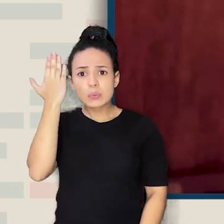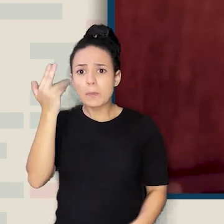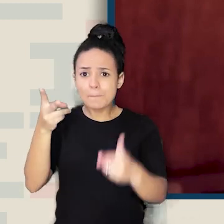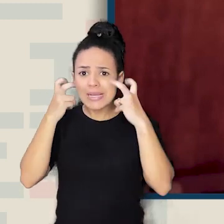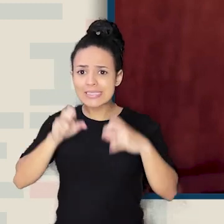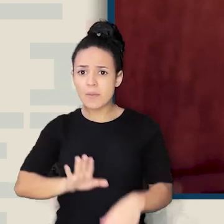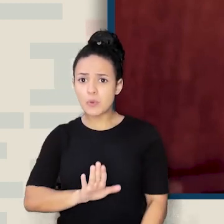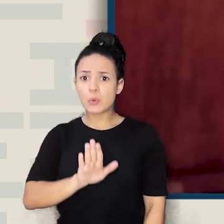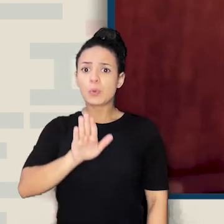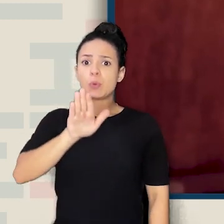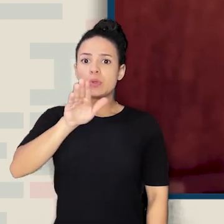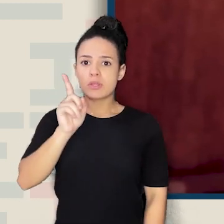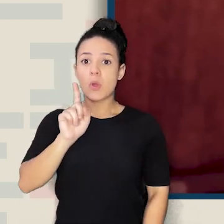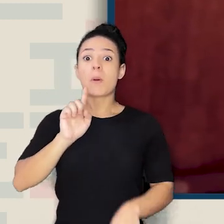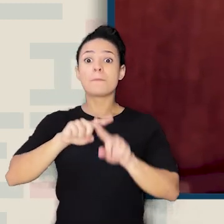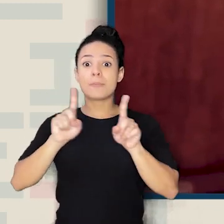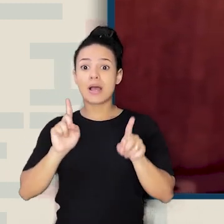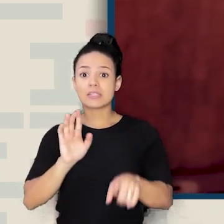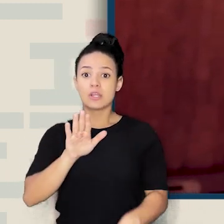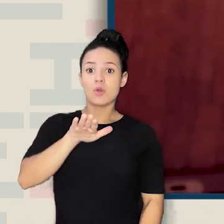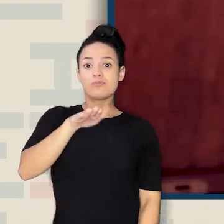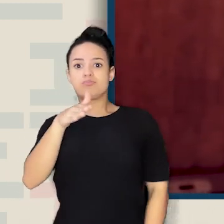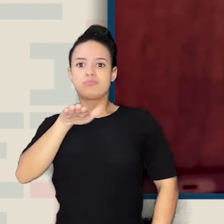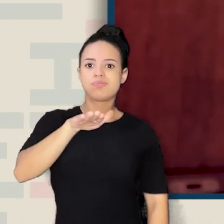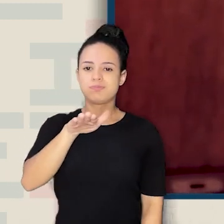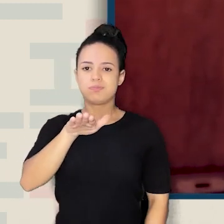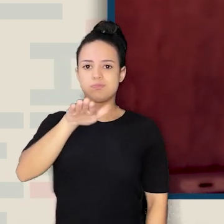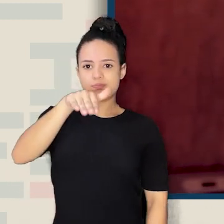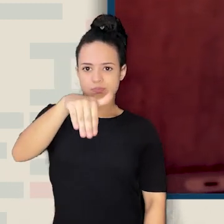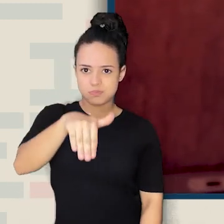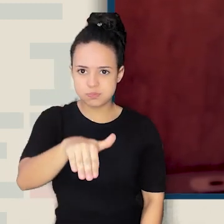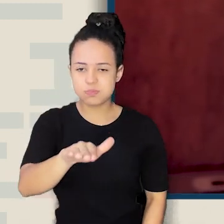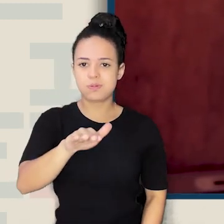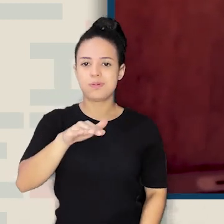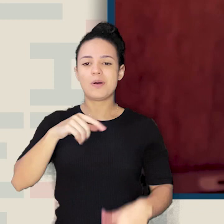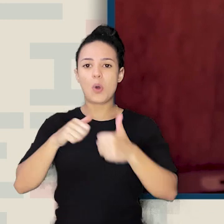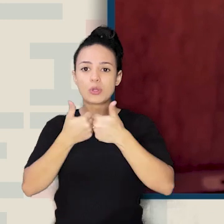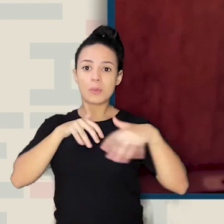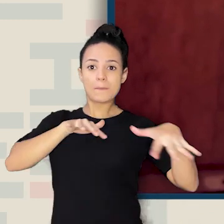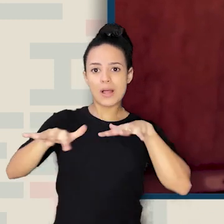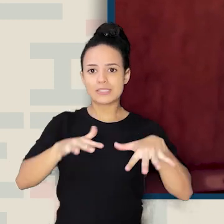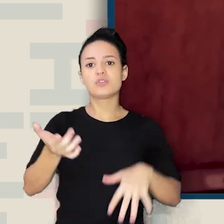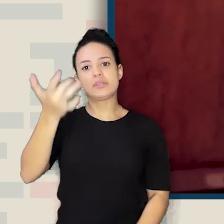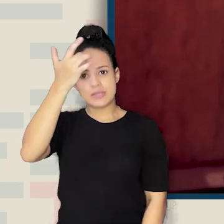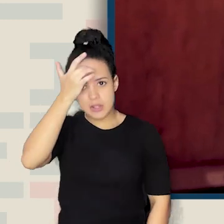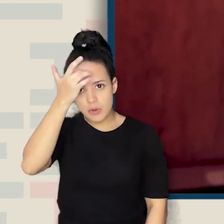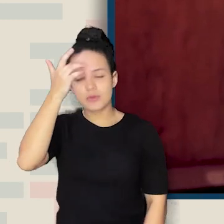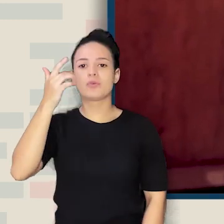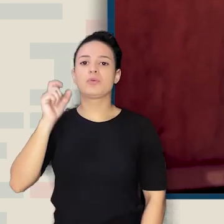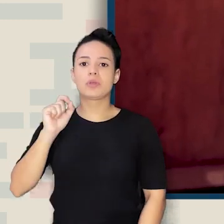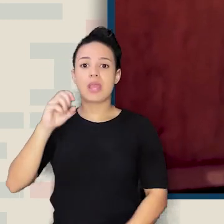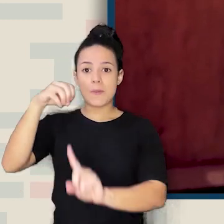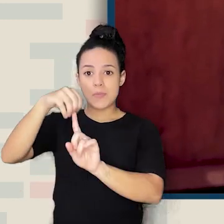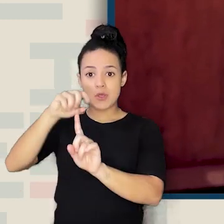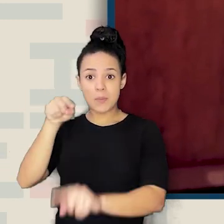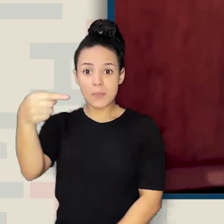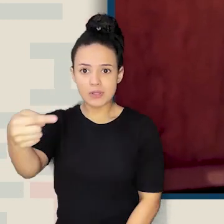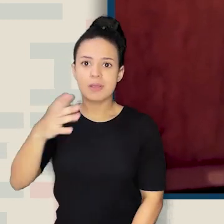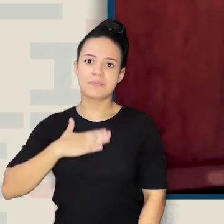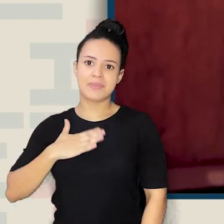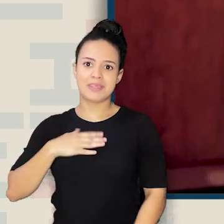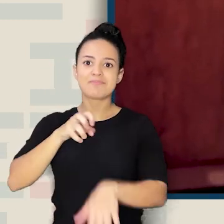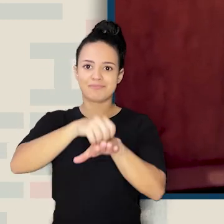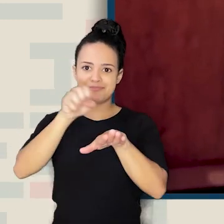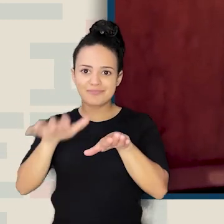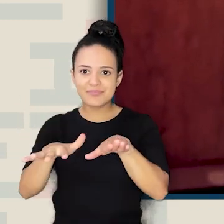ele faz aquele balançado que o ônibus balança, eu já decorei que aquilo ali, a próxima parada é a minha. Então, às